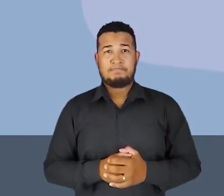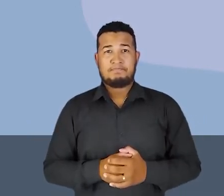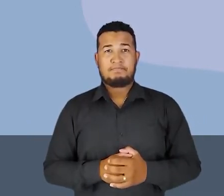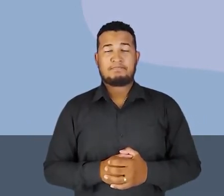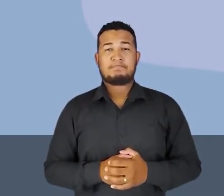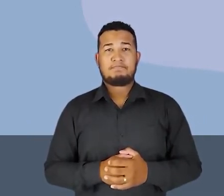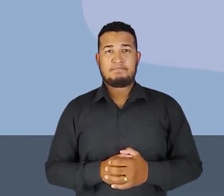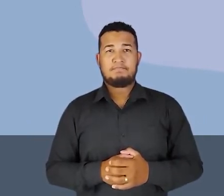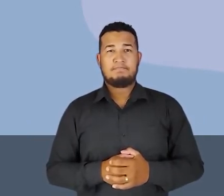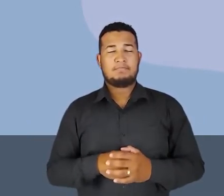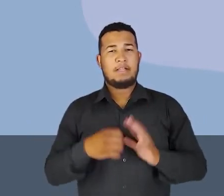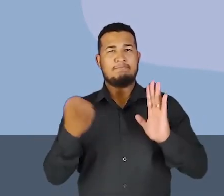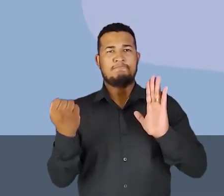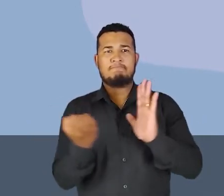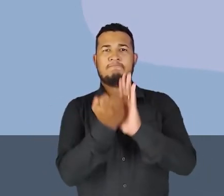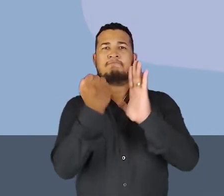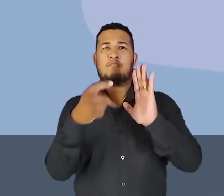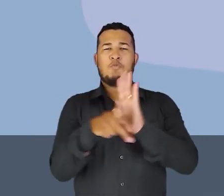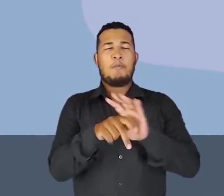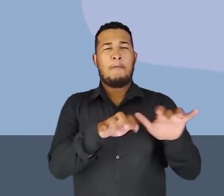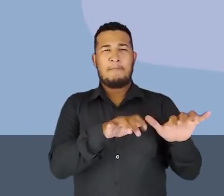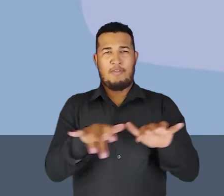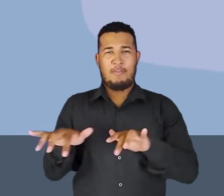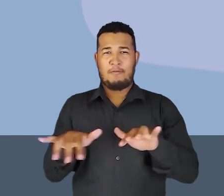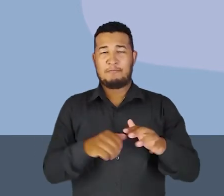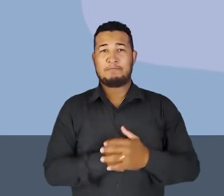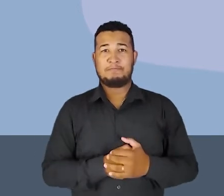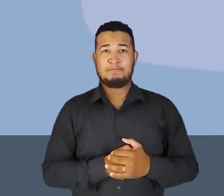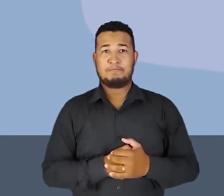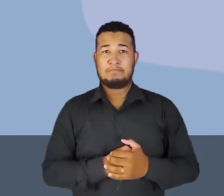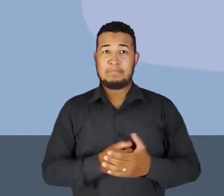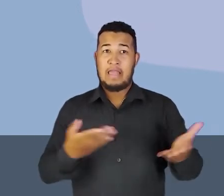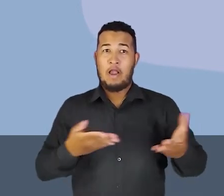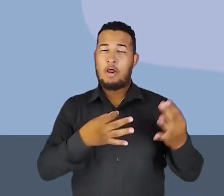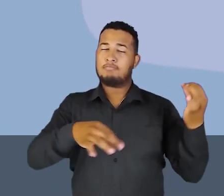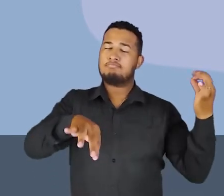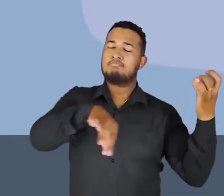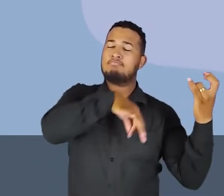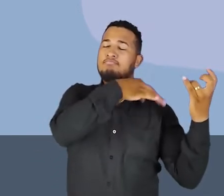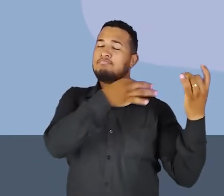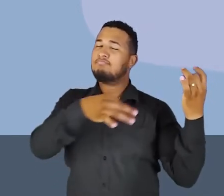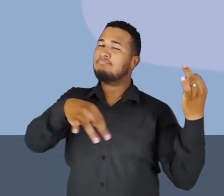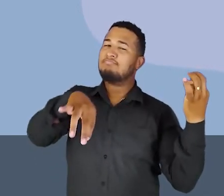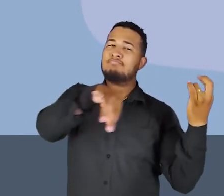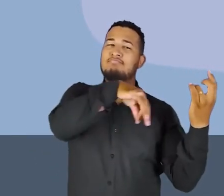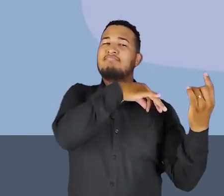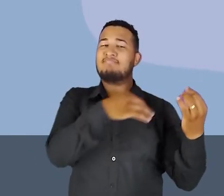essa é a identidade do som do piano. O violino,